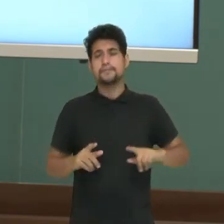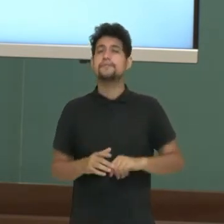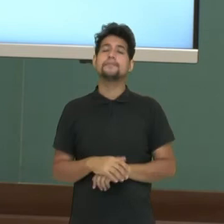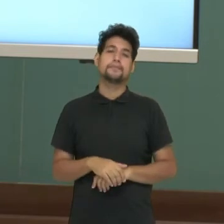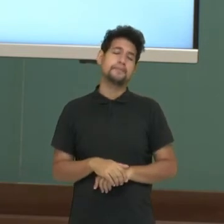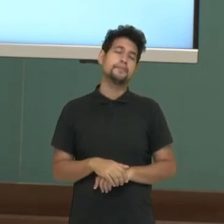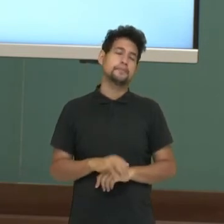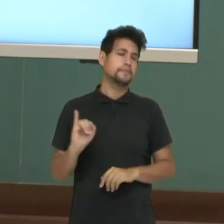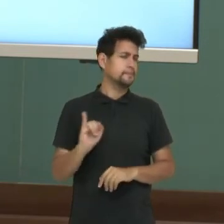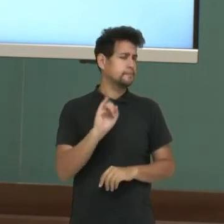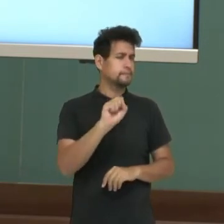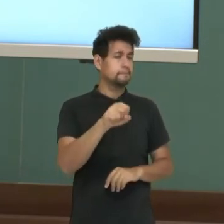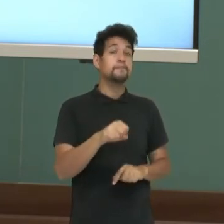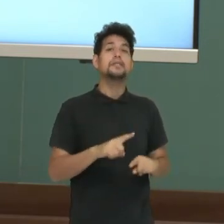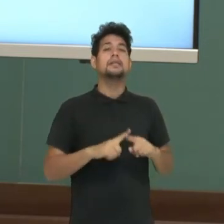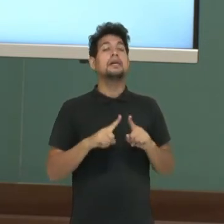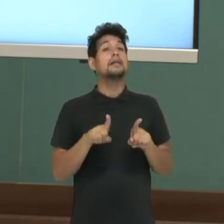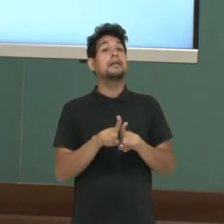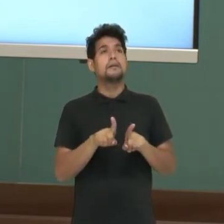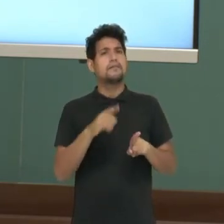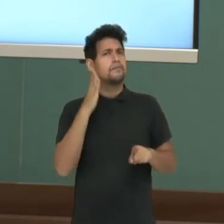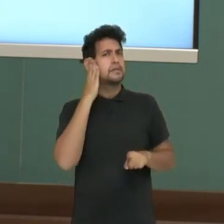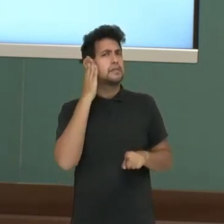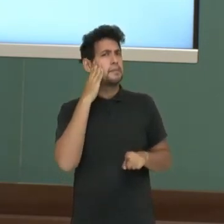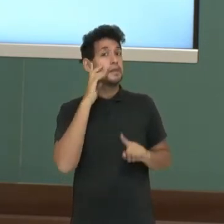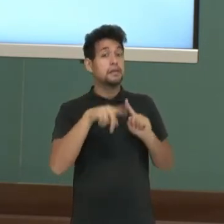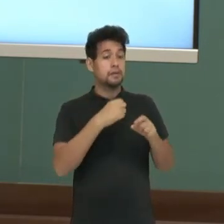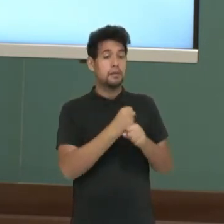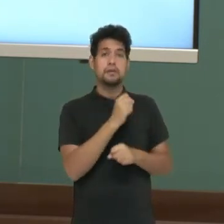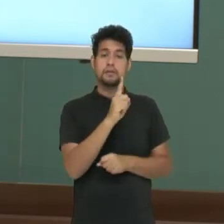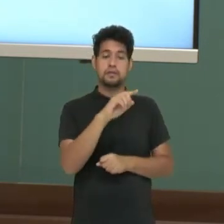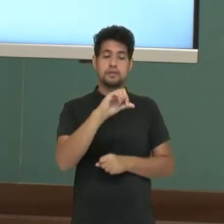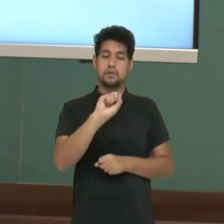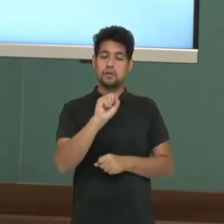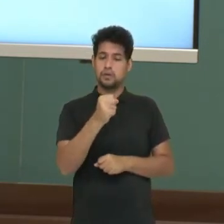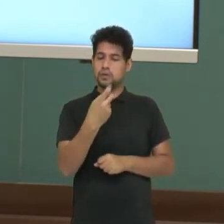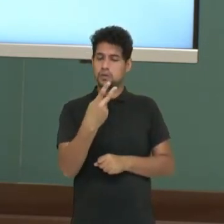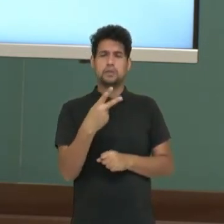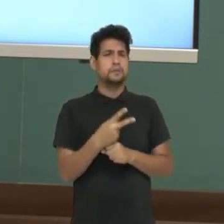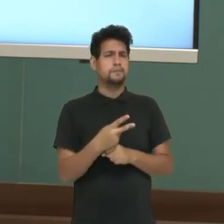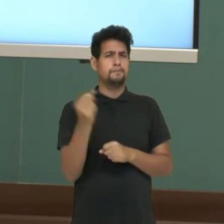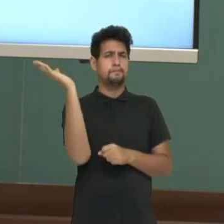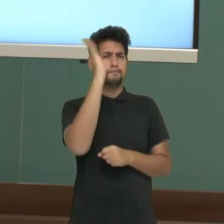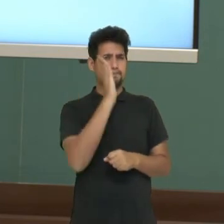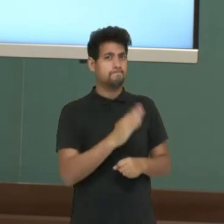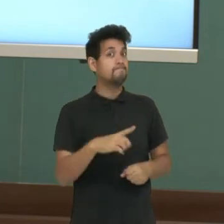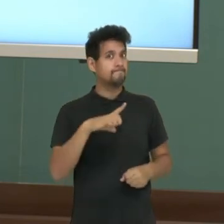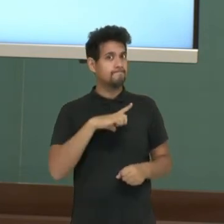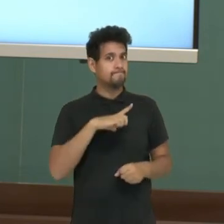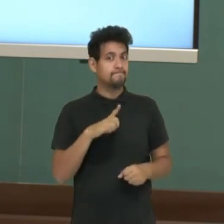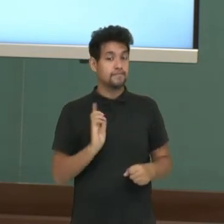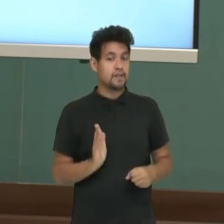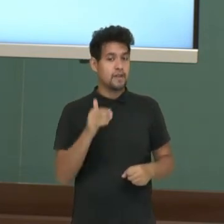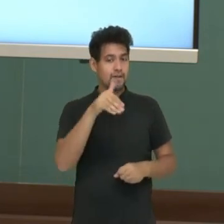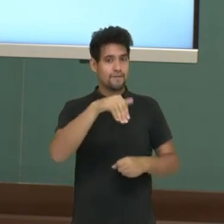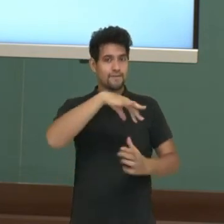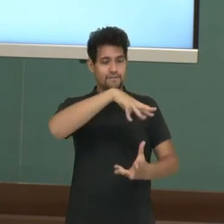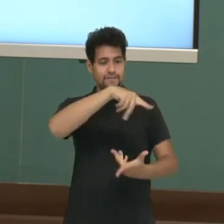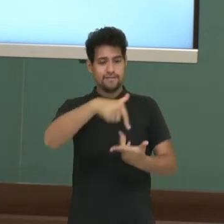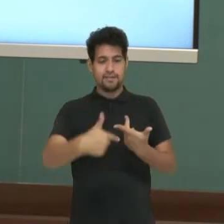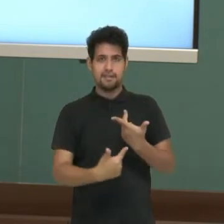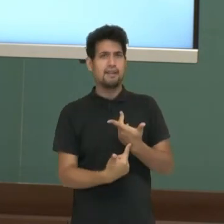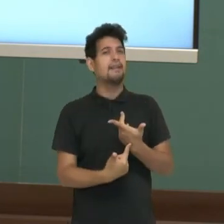muito importante. Então vocês sabiam que a partir de 1982 o Brasil também tem presença na Antártida? Então fiquem